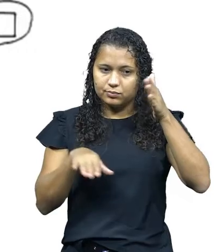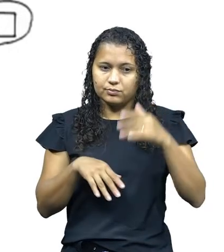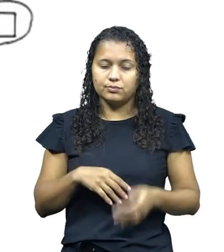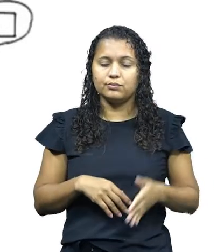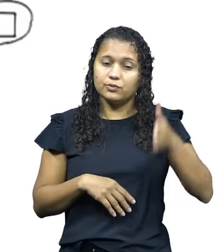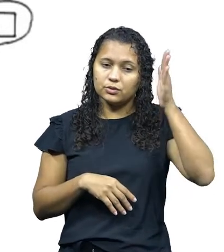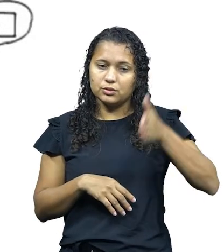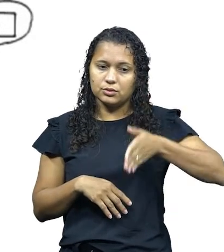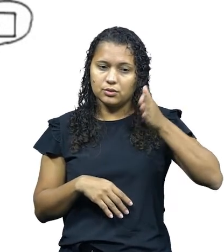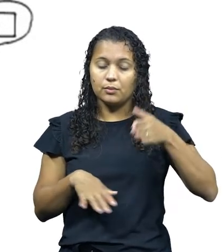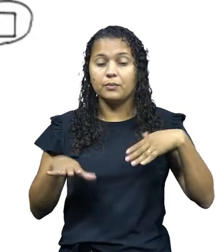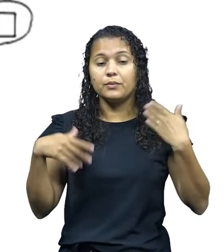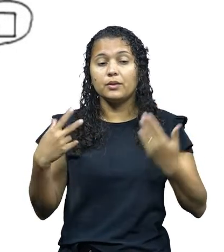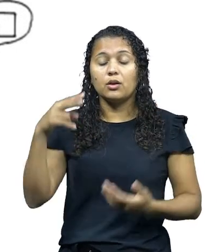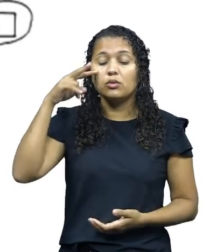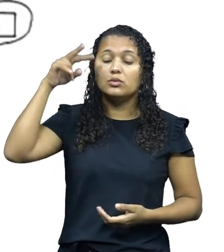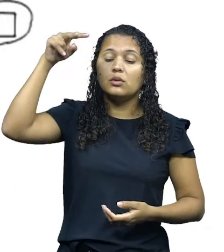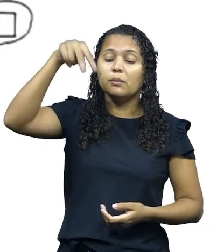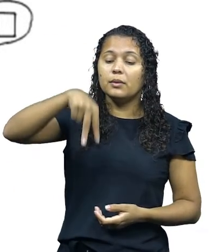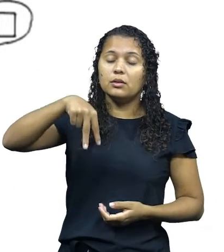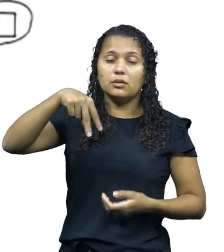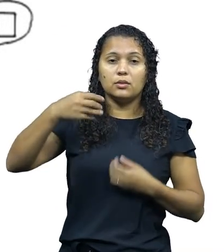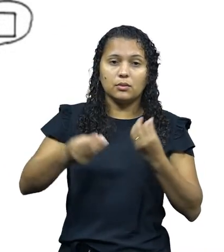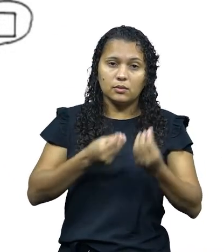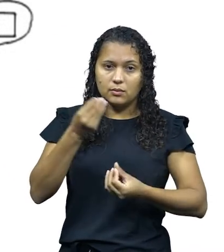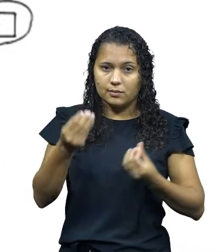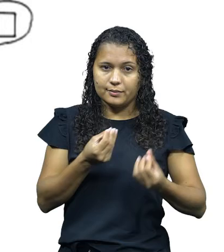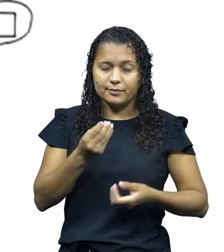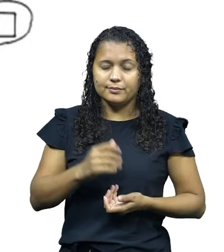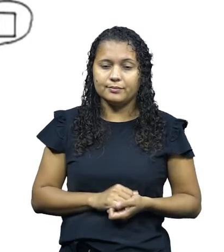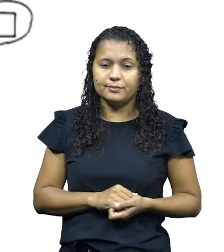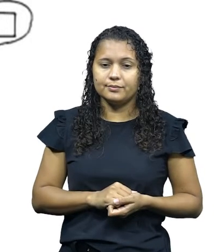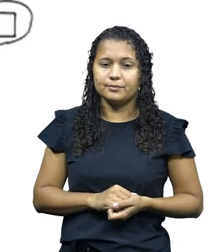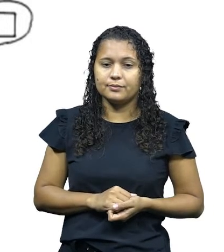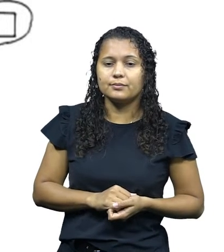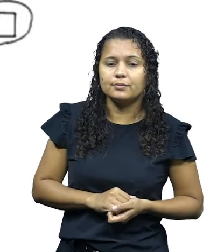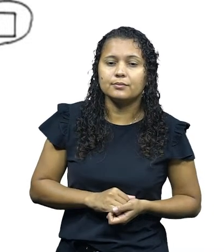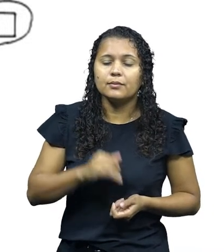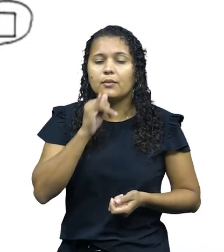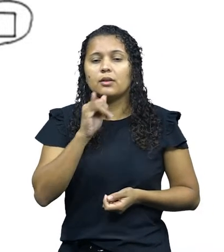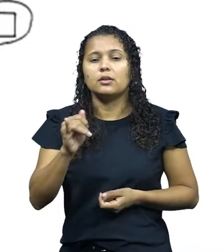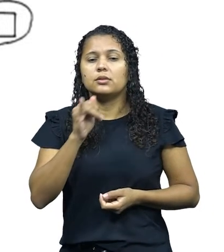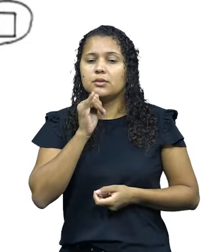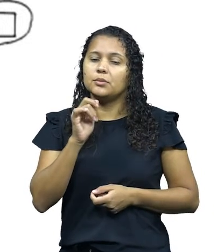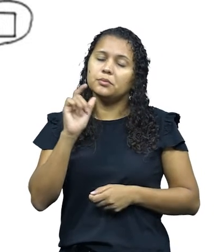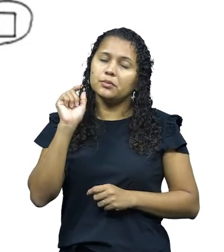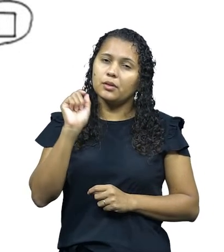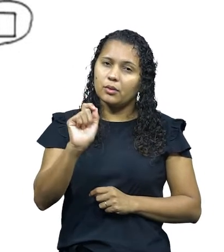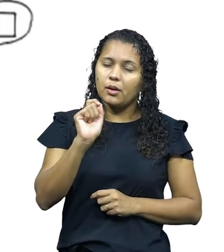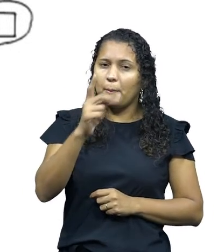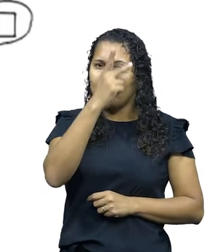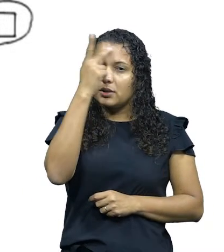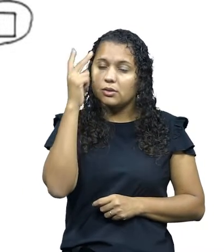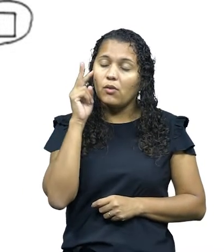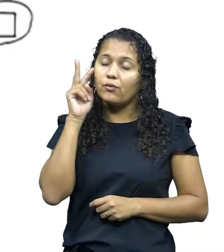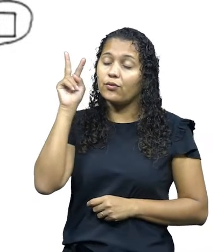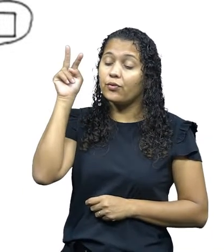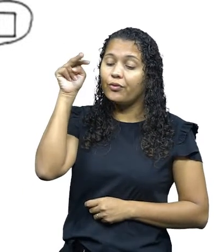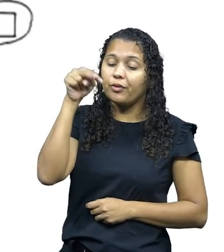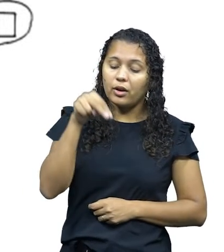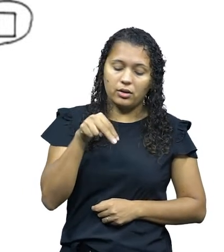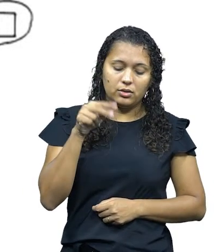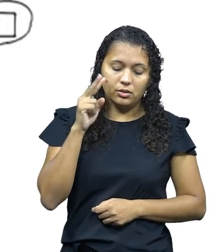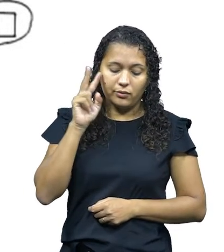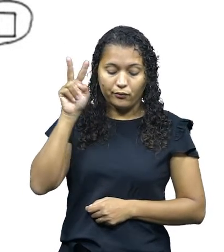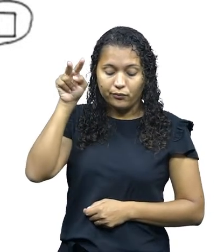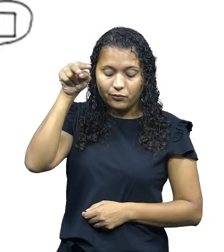diedro. E a vista superior, como é que ela ocorre? Ela ocorre a partir do momento que o observador